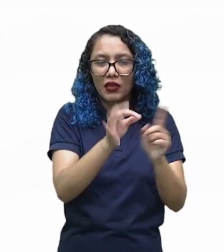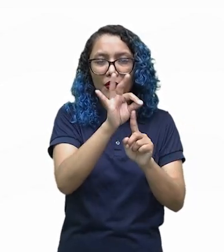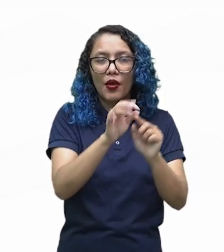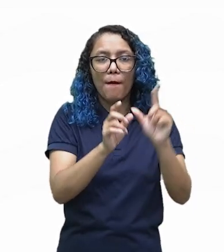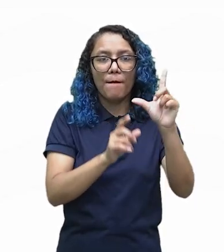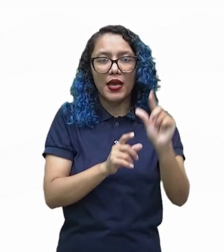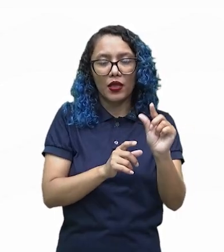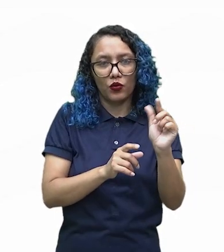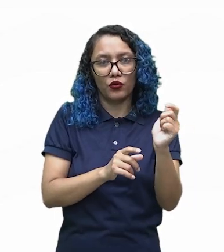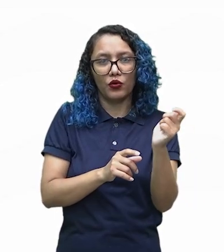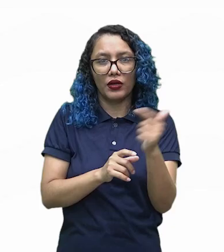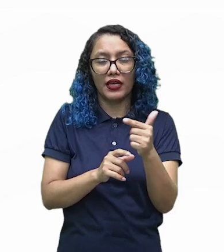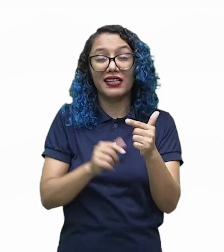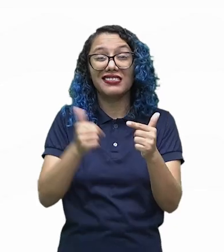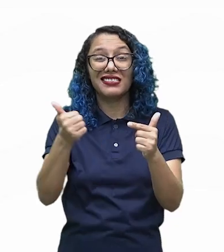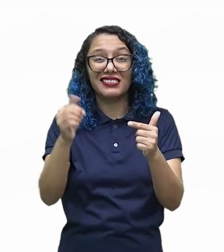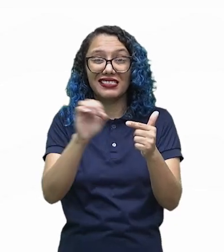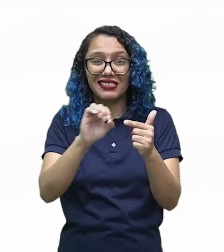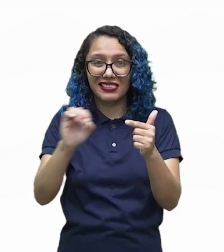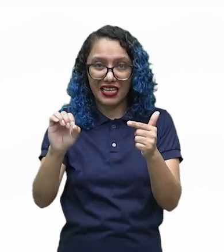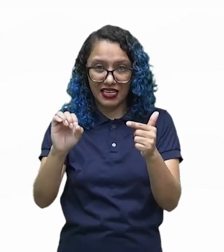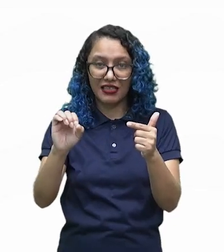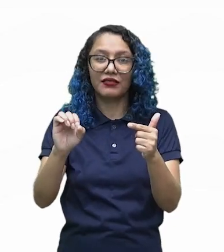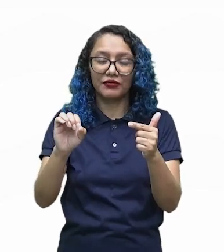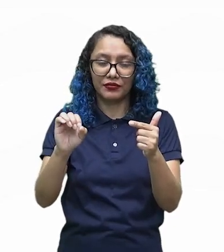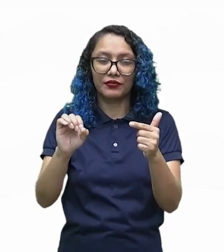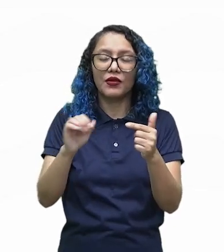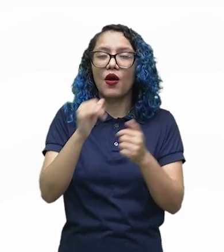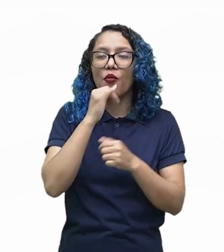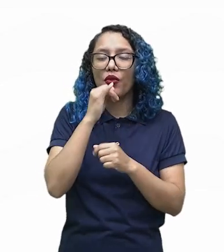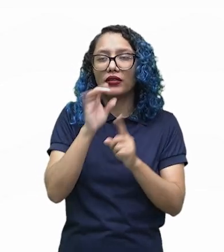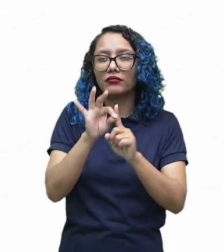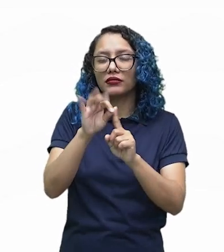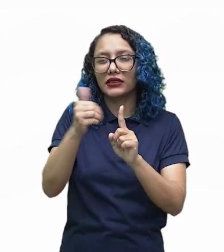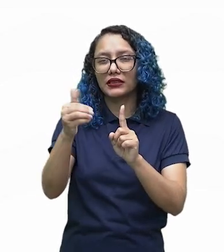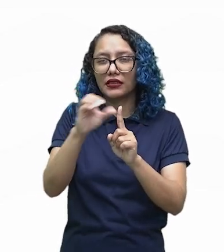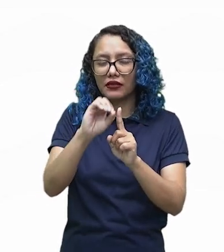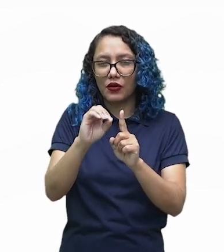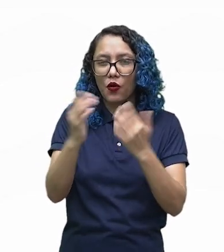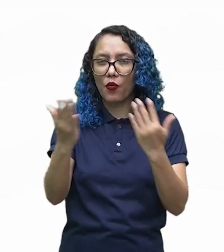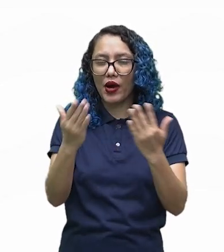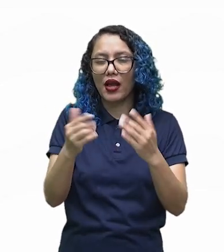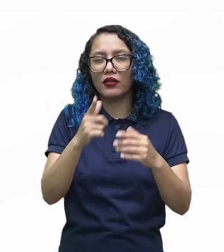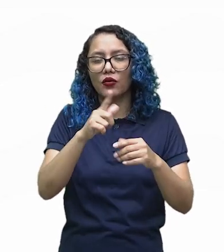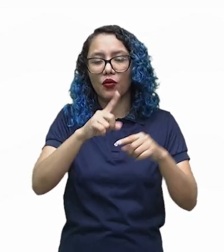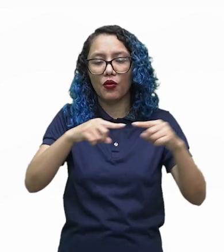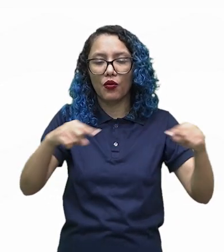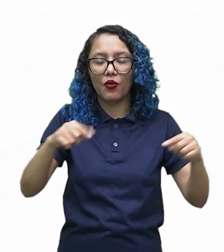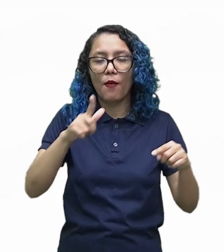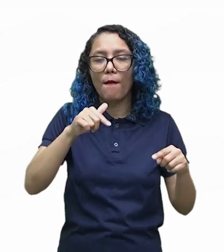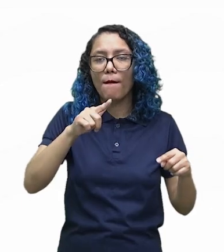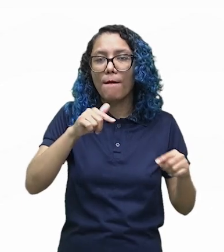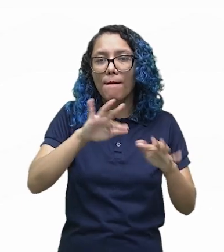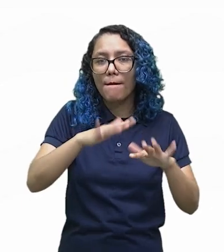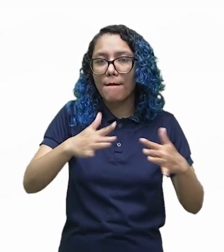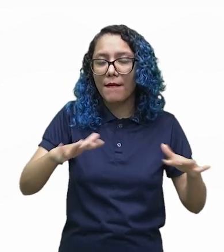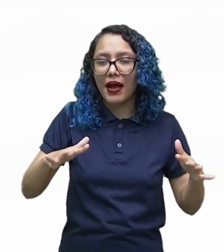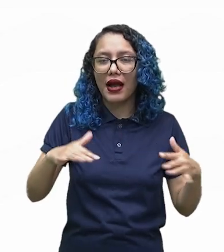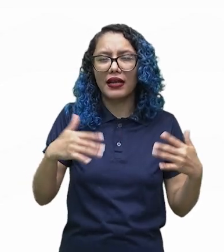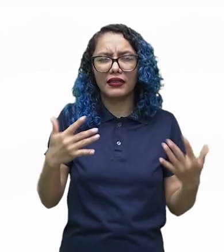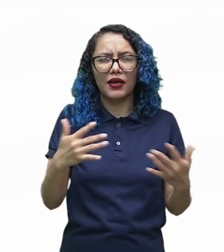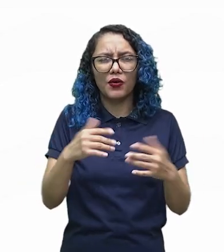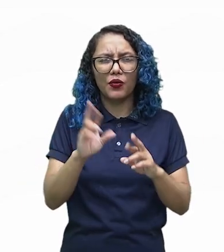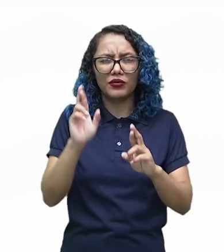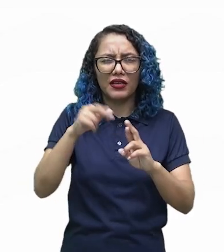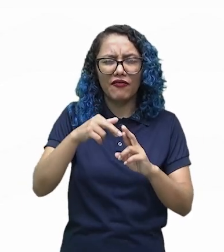graus Celsius. Por isso que a gente sempre coloca assim, 100 graus Celsius ao nível do mar, tá? Então, quando a gente descreve ao nível